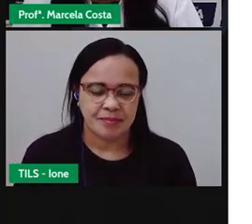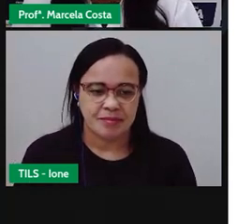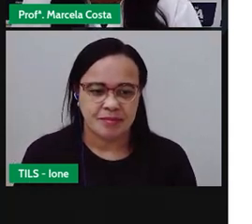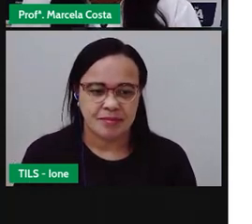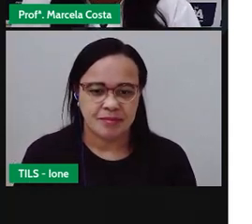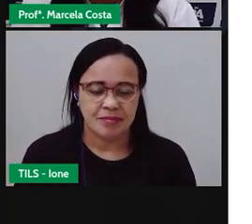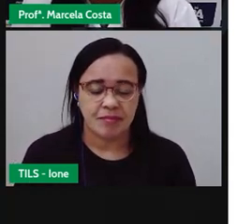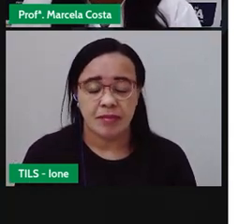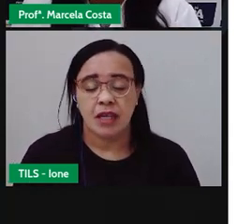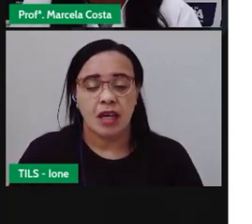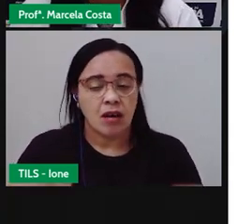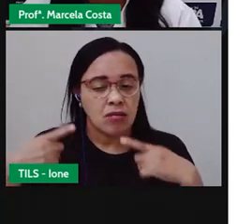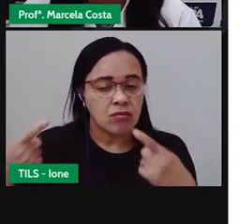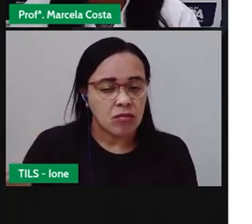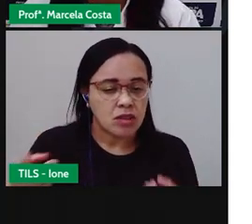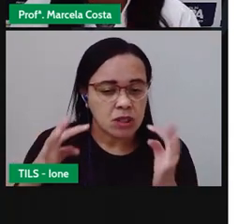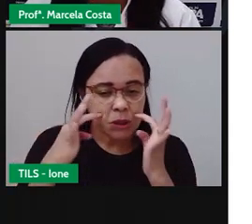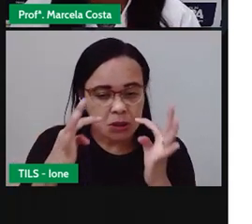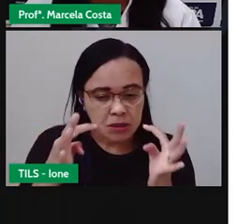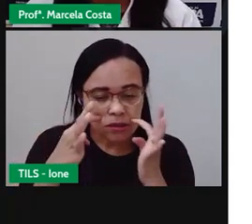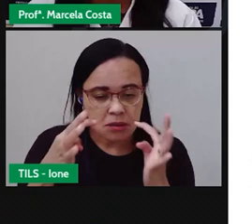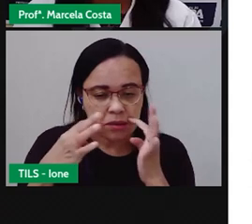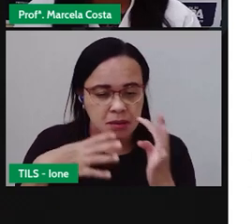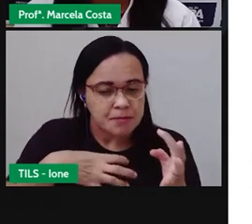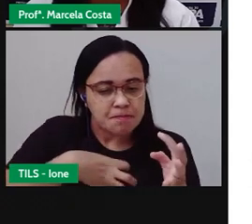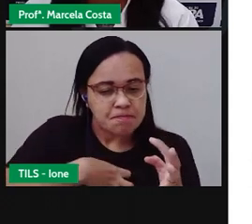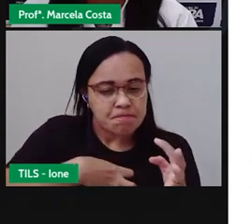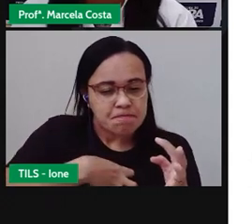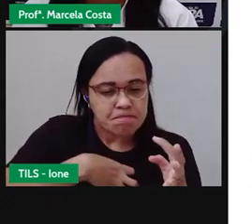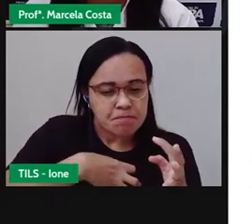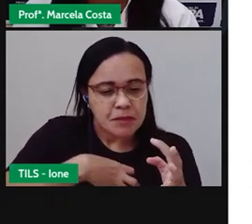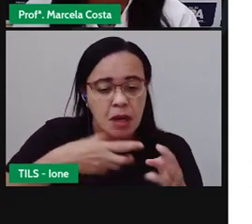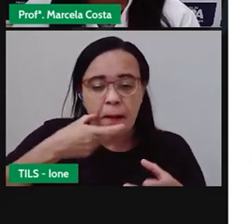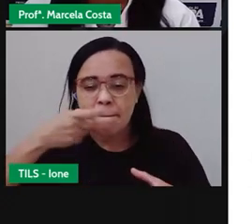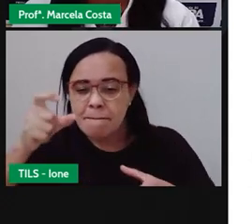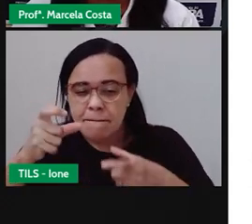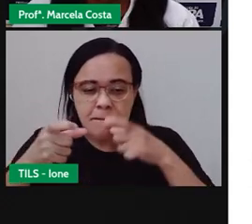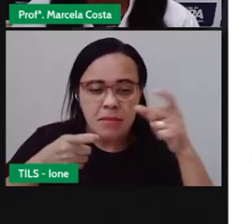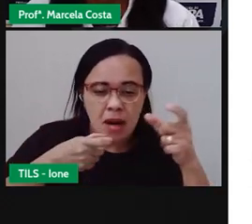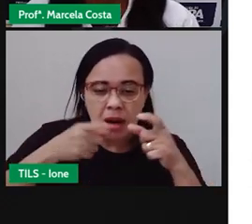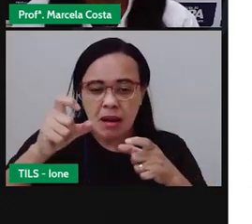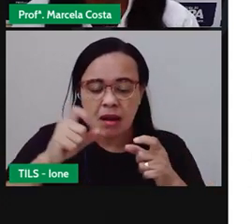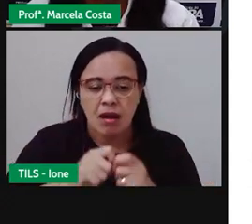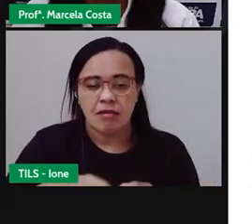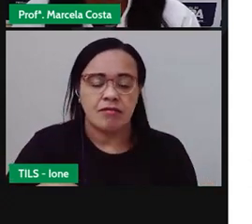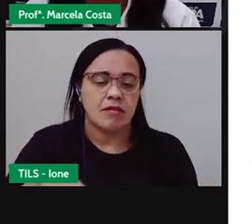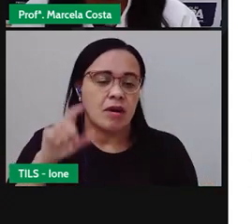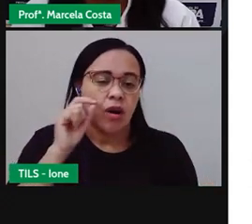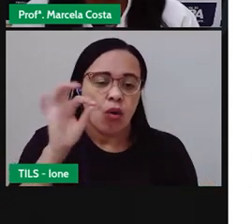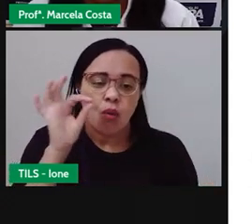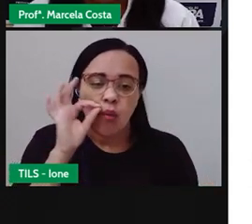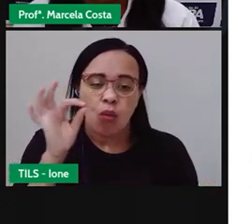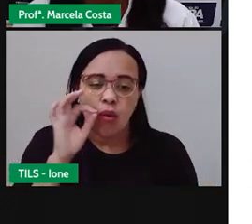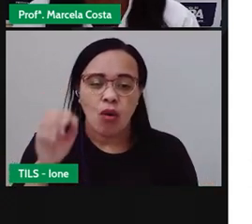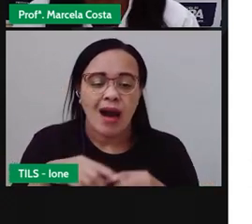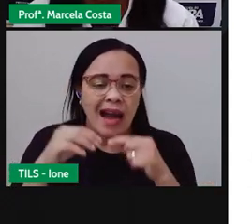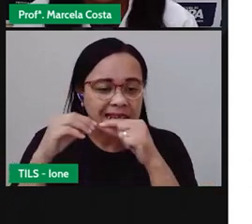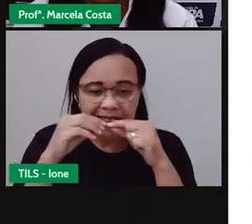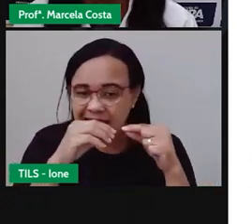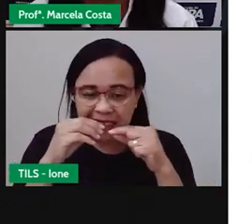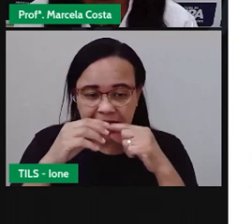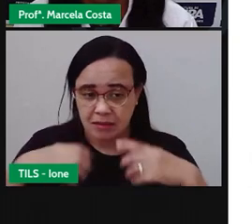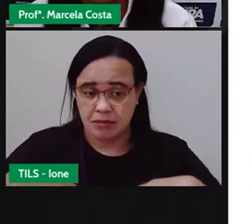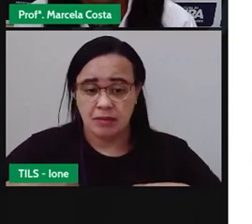e quando você ouvir o som Mega essas palavras o rato roeu a roupa